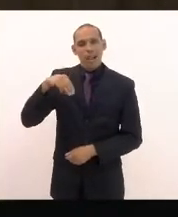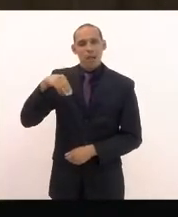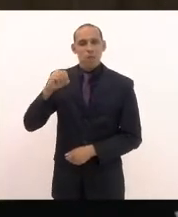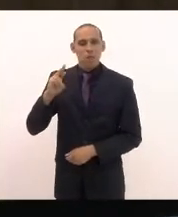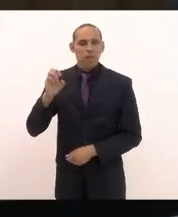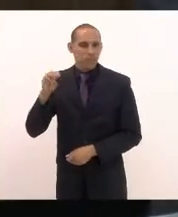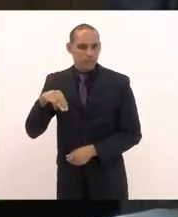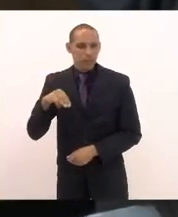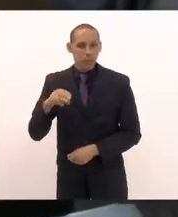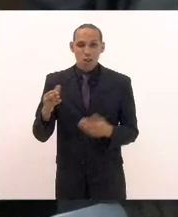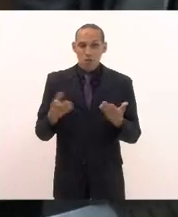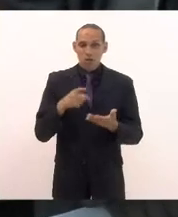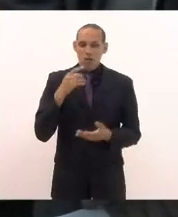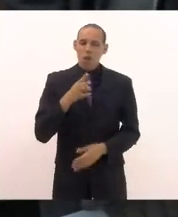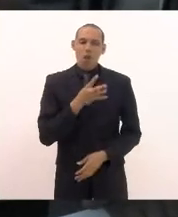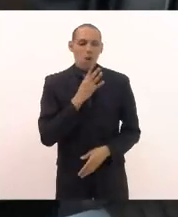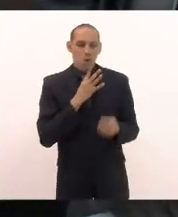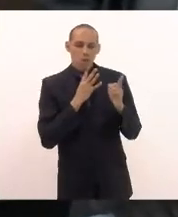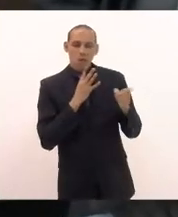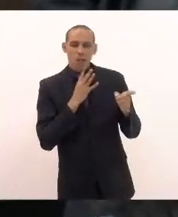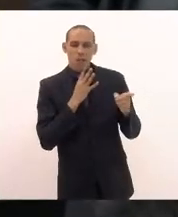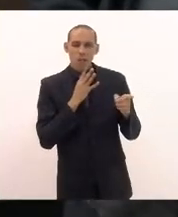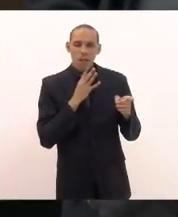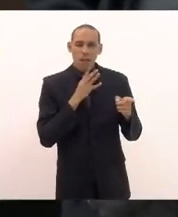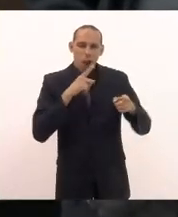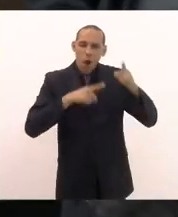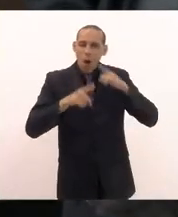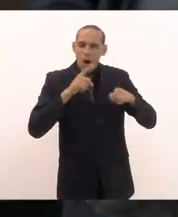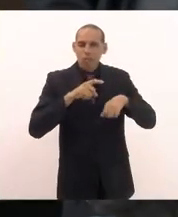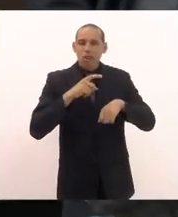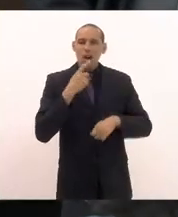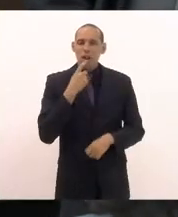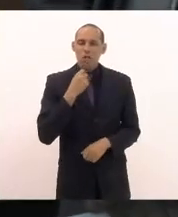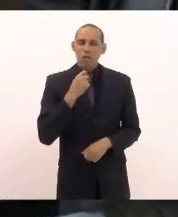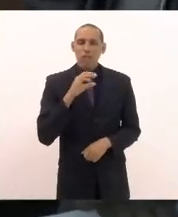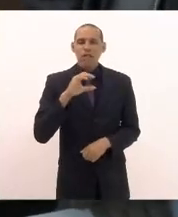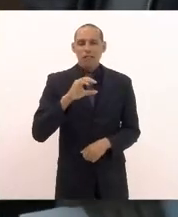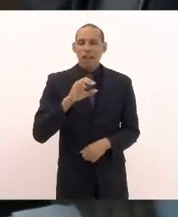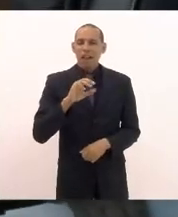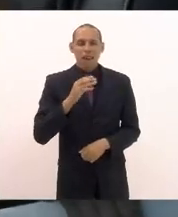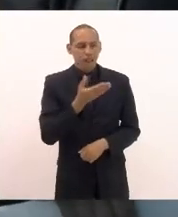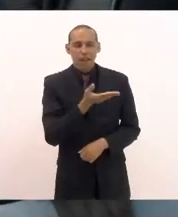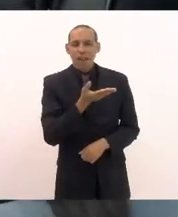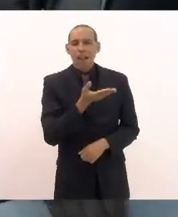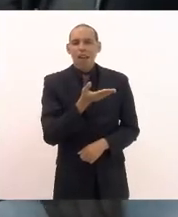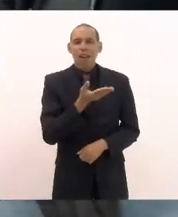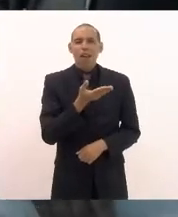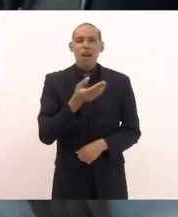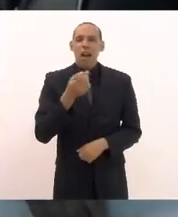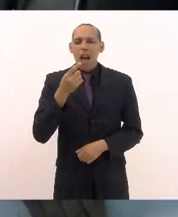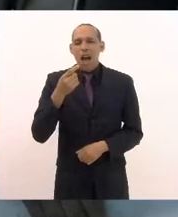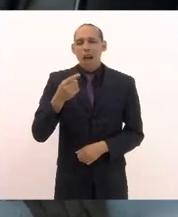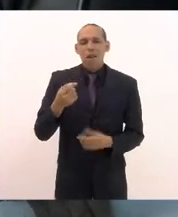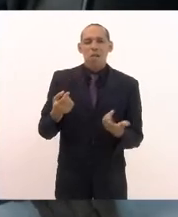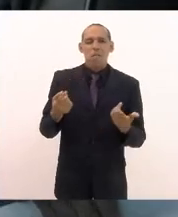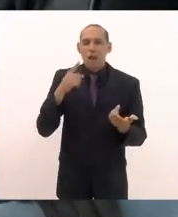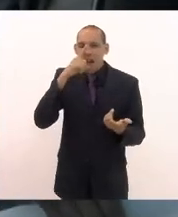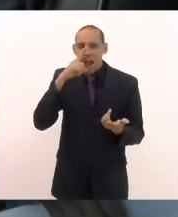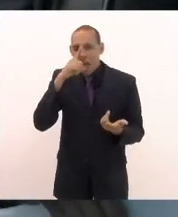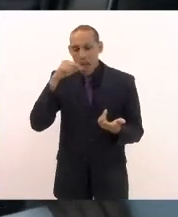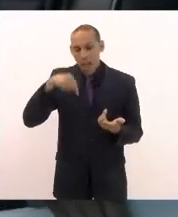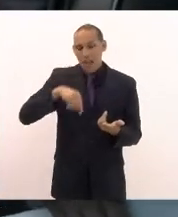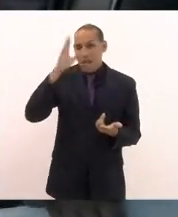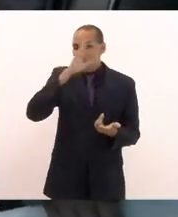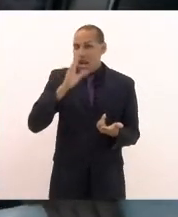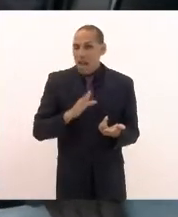nós chamamos de Comando Vermelho e que é uma das mais perigosas, não somente do Brasil e da América Latina,